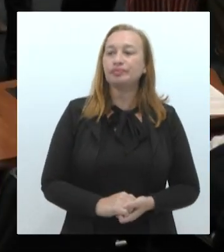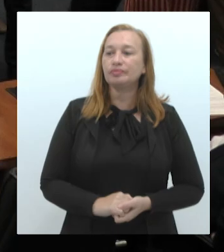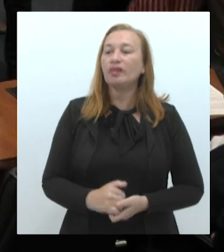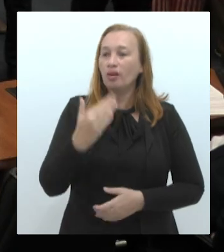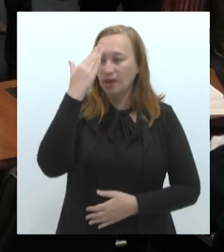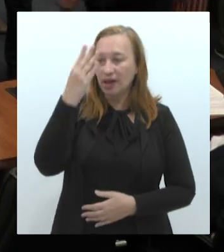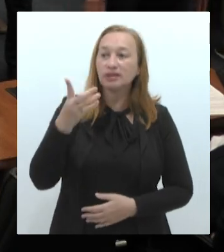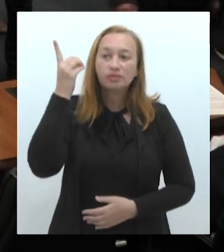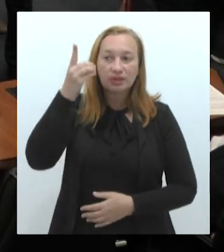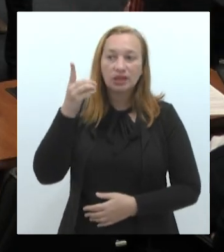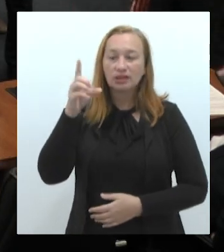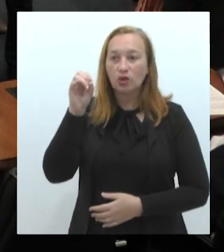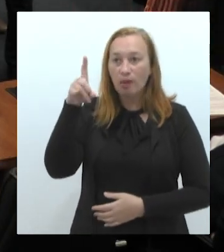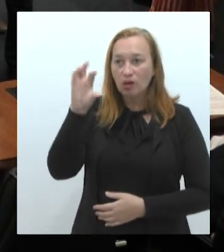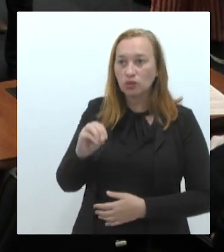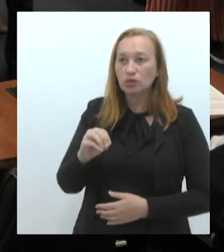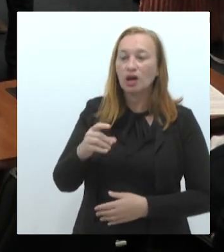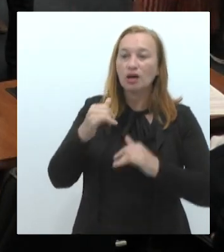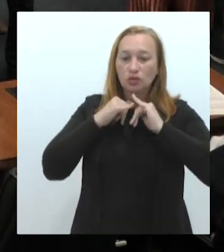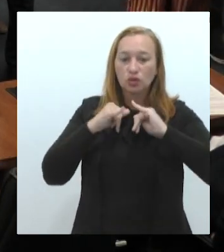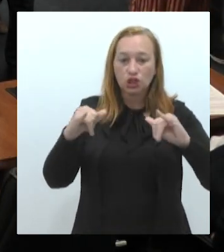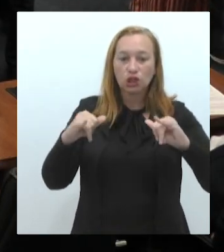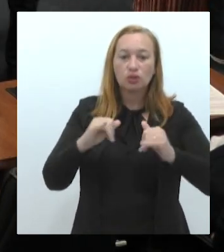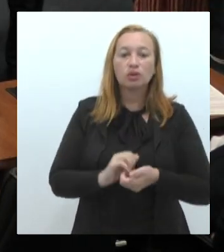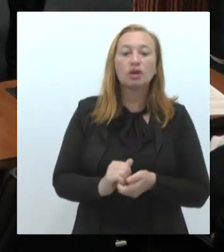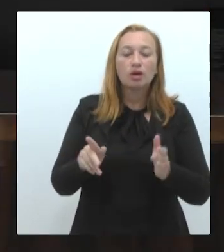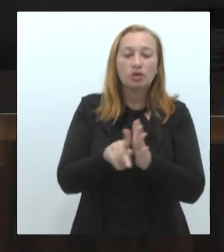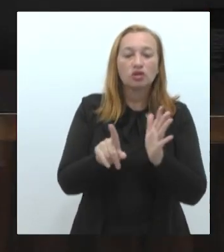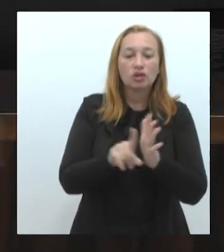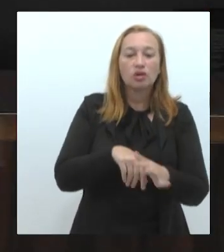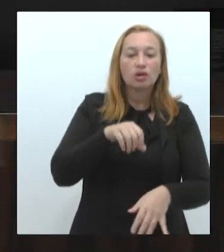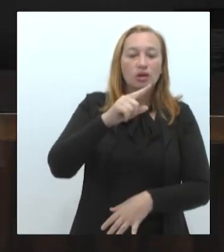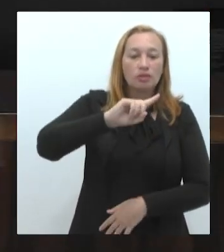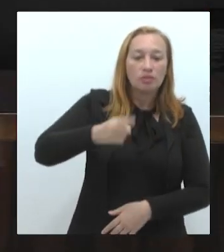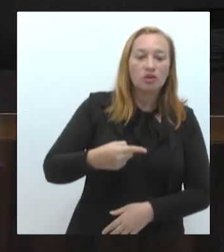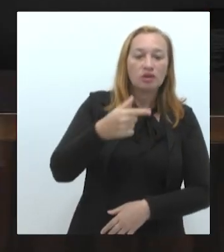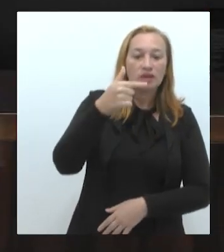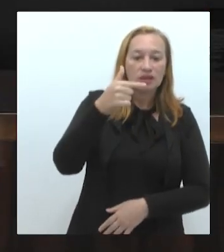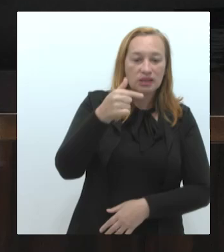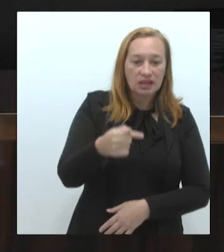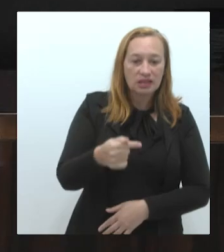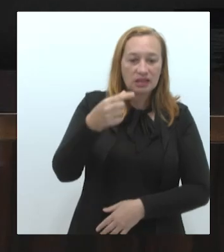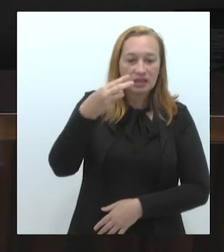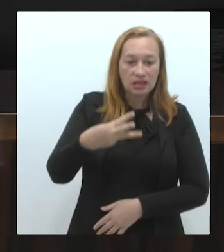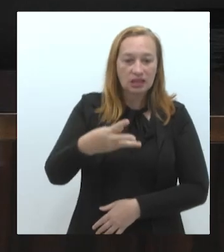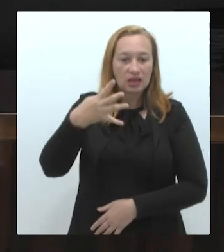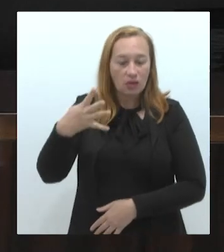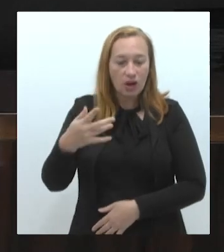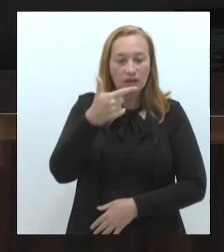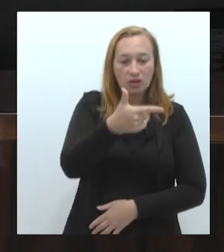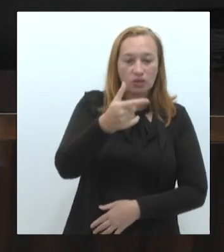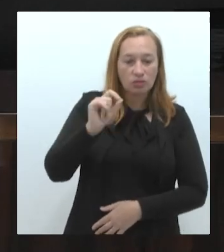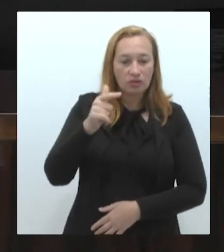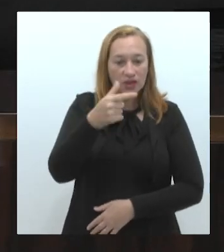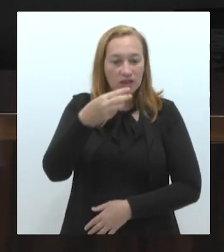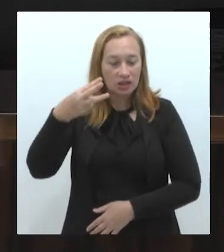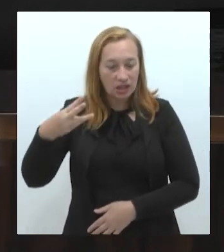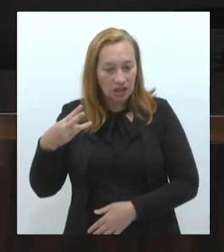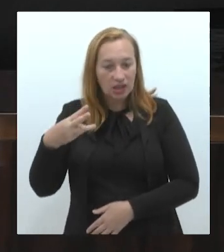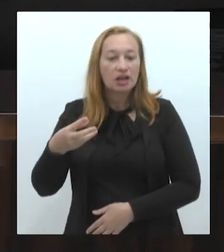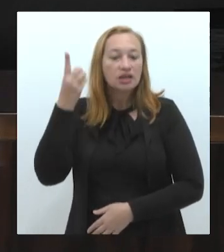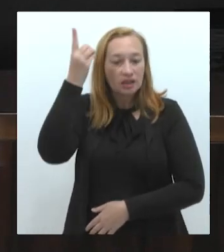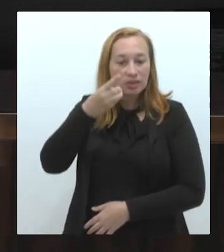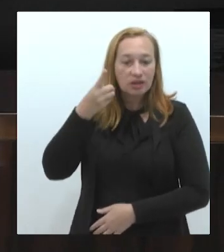Obrigado, deputado Deodalto. Anuncio projeto de lei número 1734, de 2023, de autoria da deputada